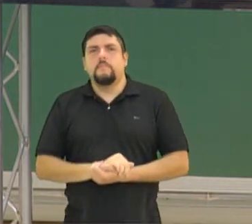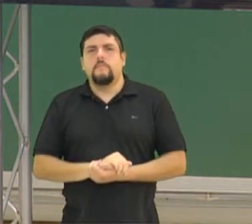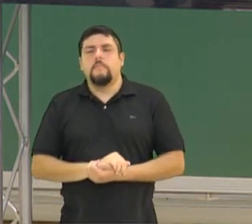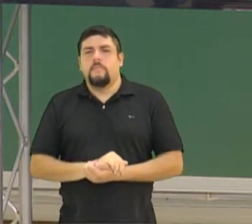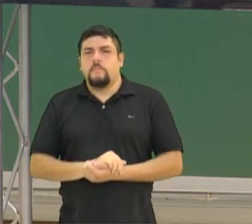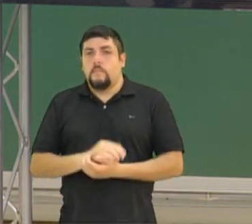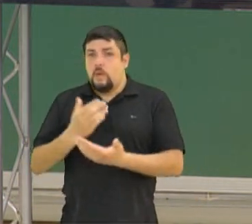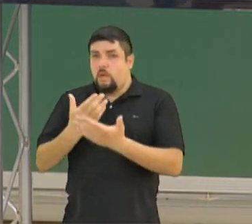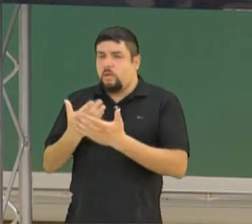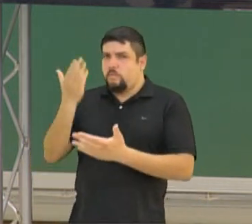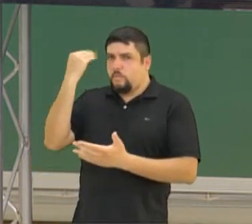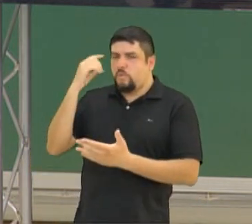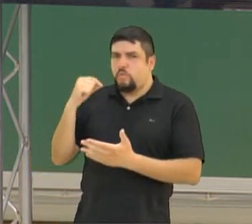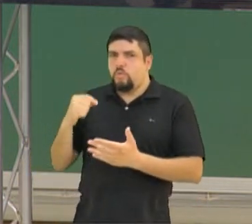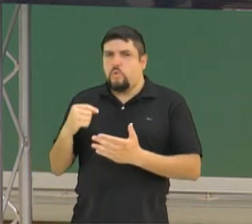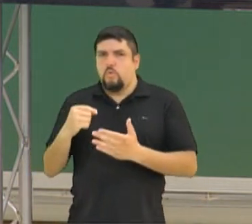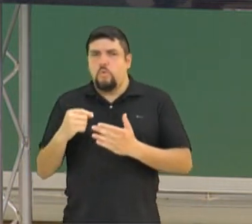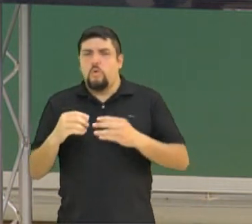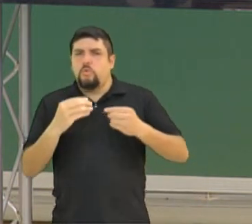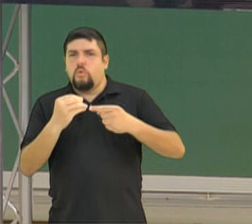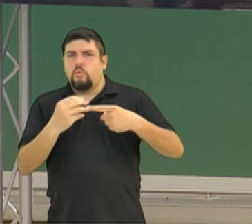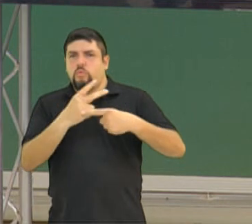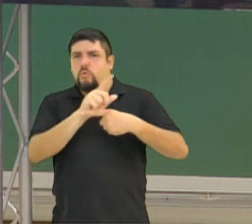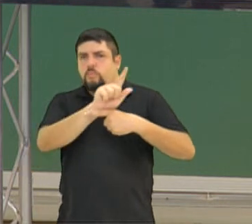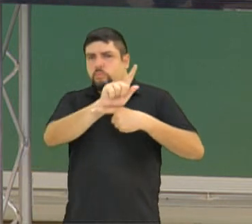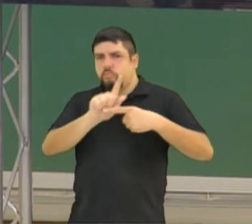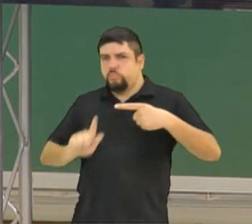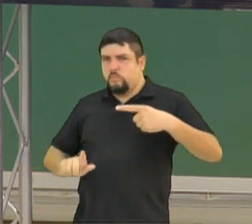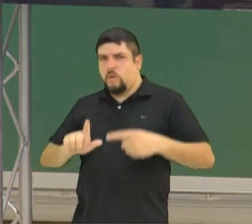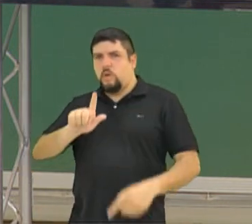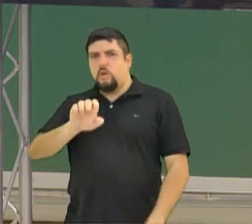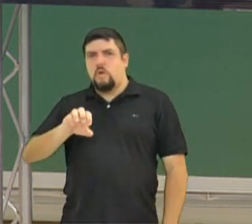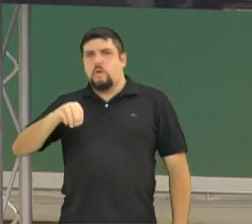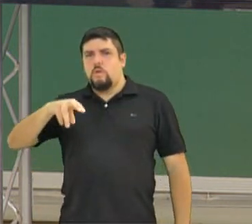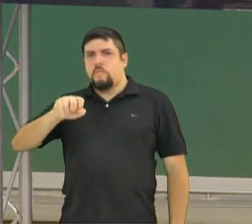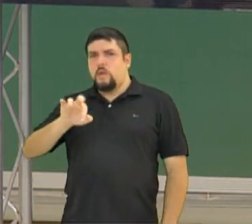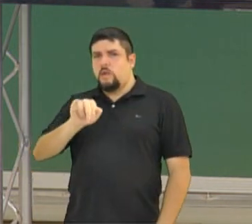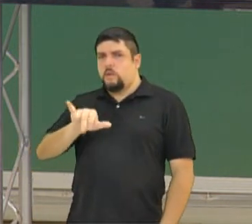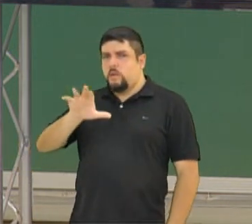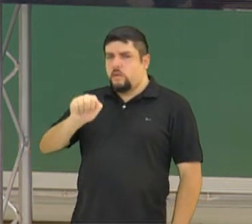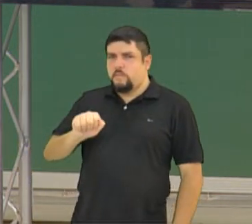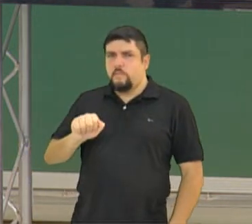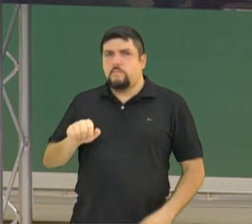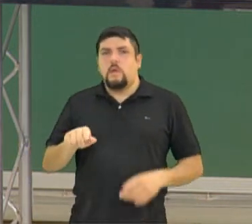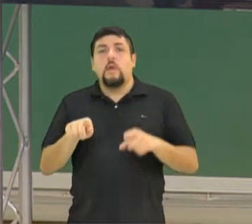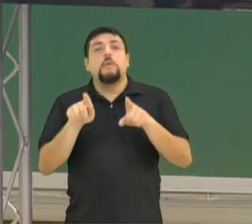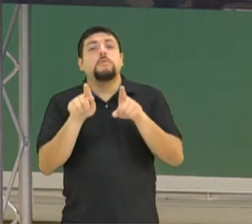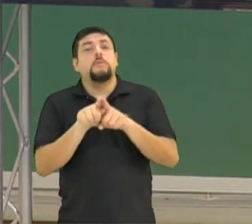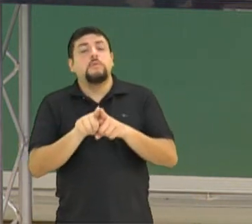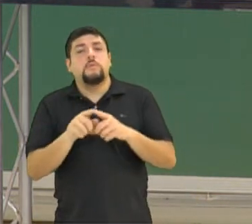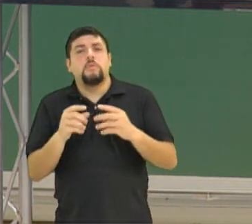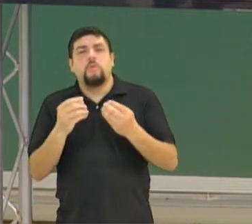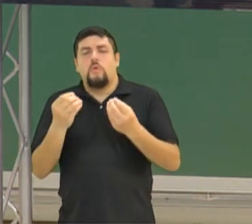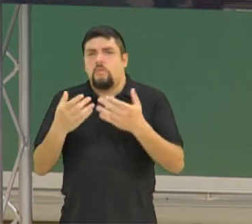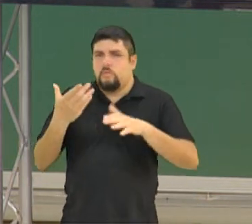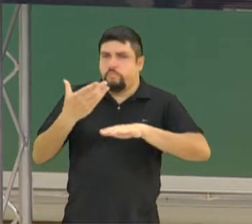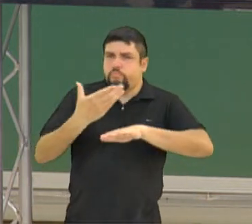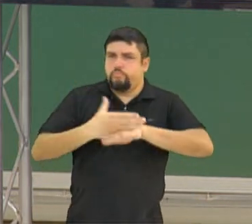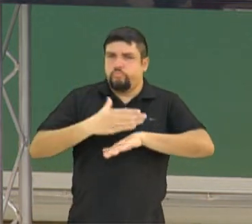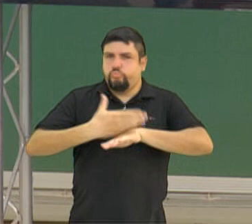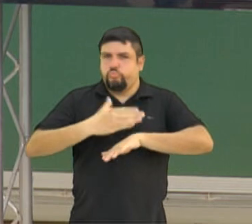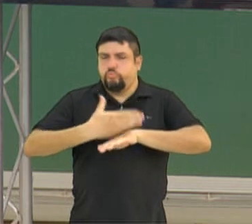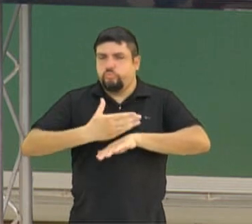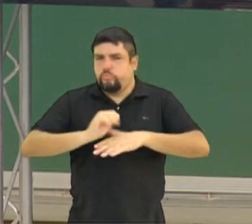isomeria geométrica. Hoje vamos retomar um pouco sobre a isomeria óptica, além dos nossos, então, exercícios